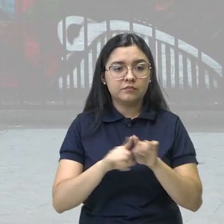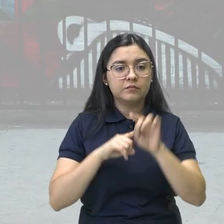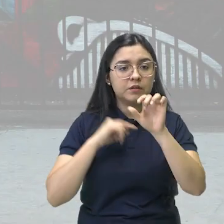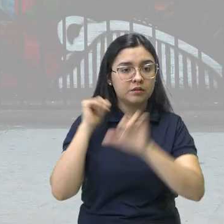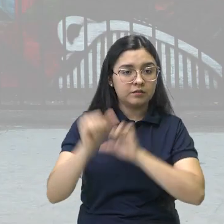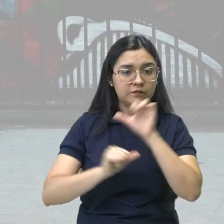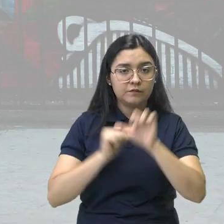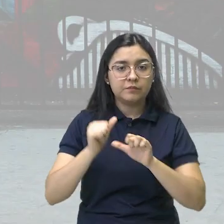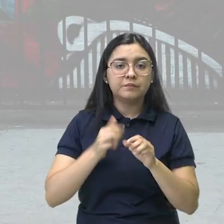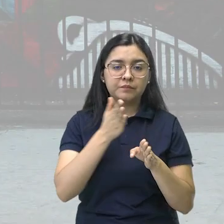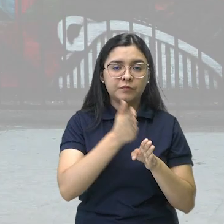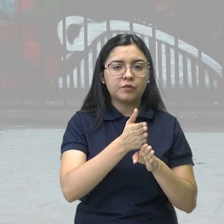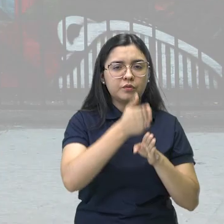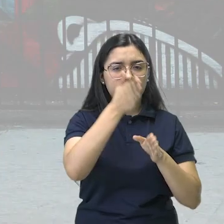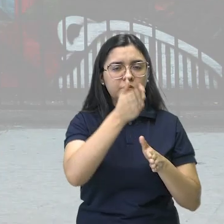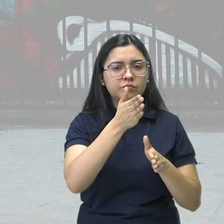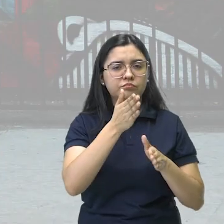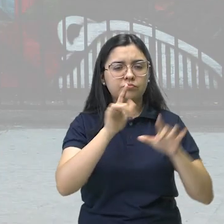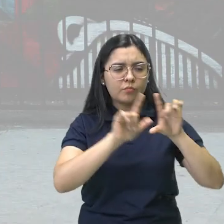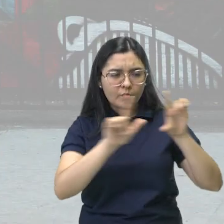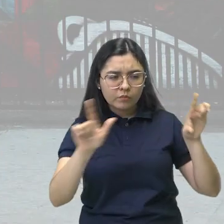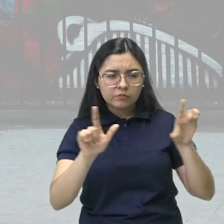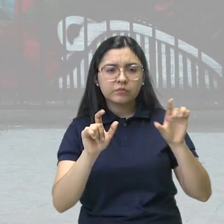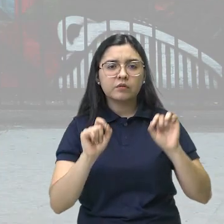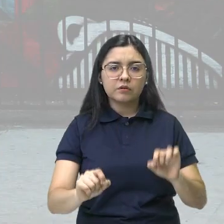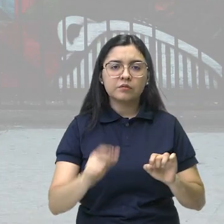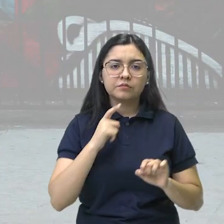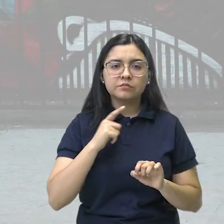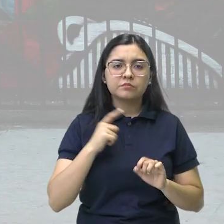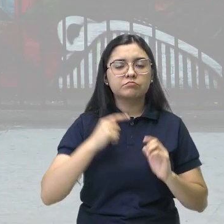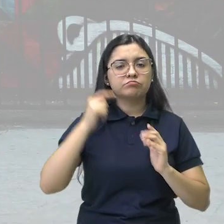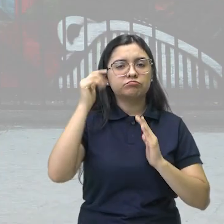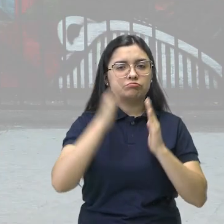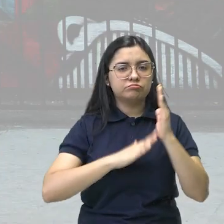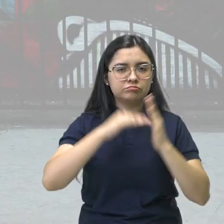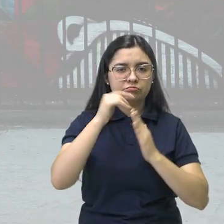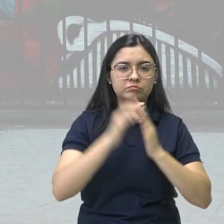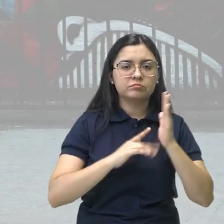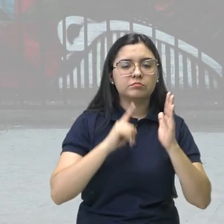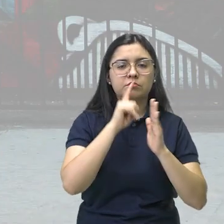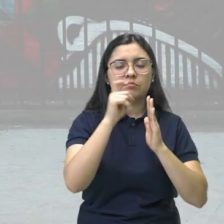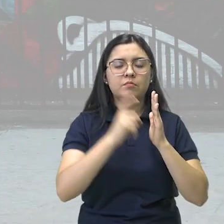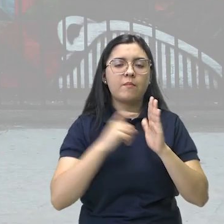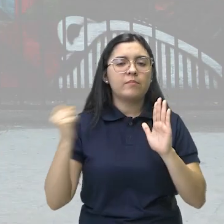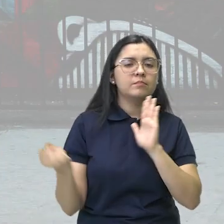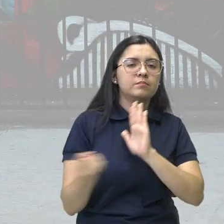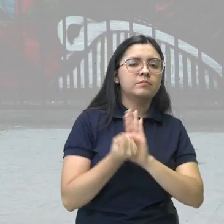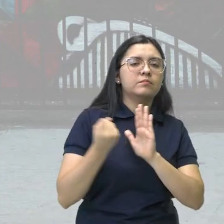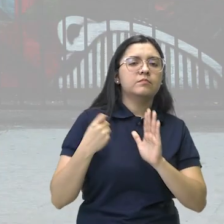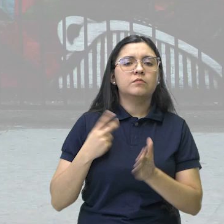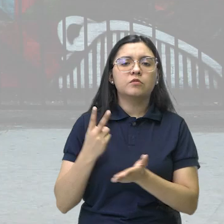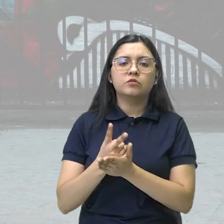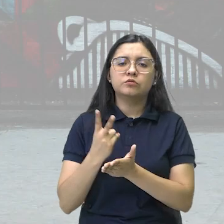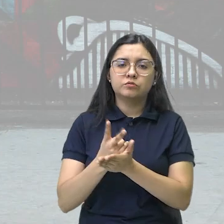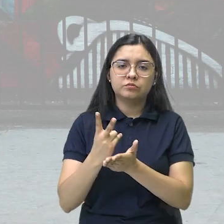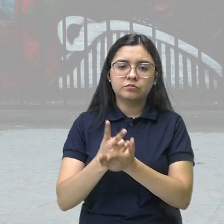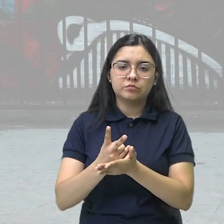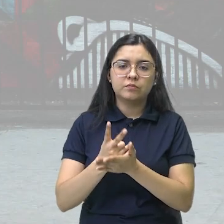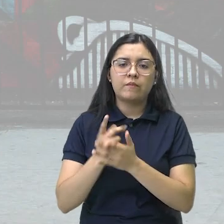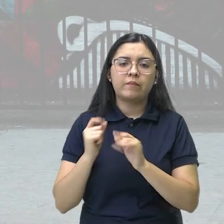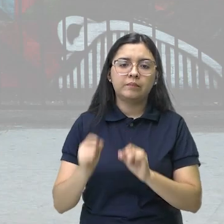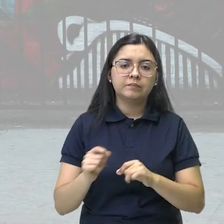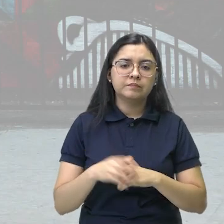que transformou muros vazios em um epicentro cultural vibrante, um legado que continua a